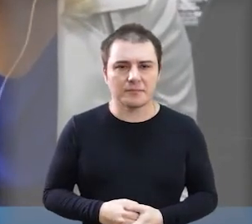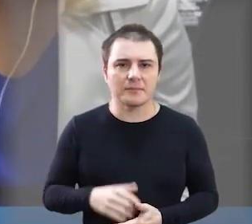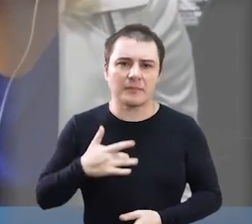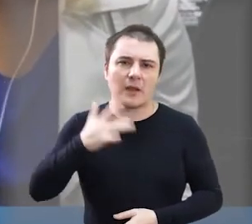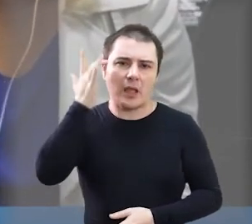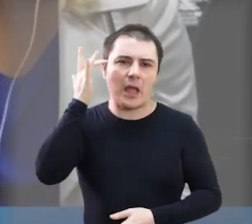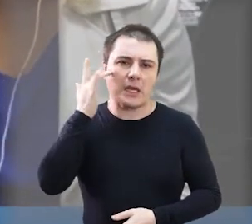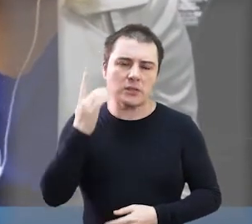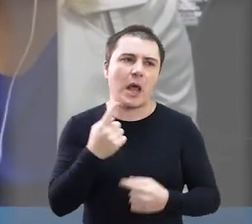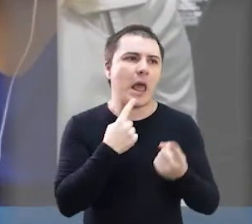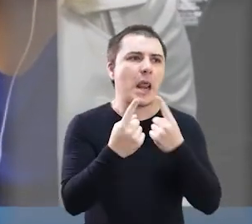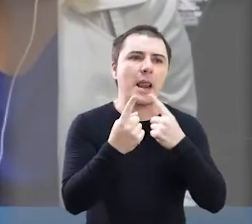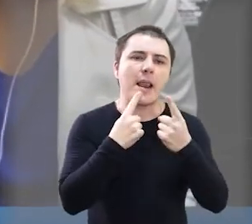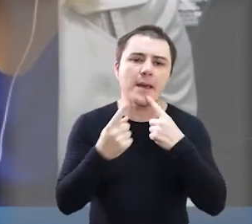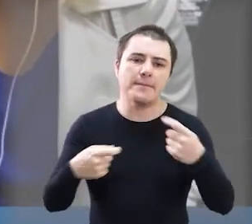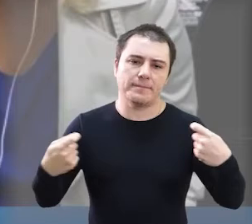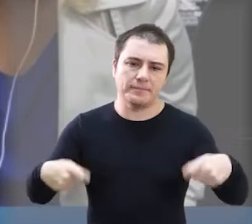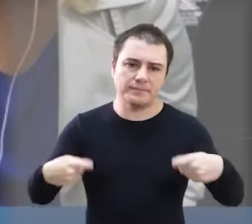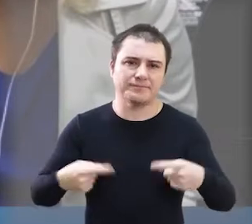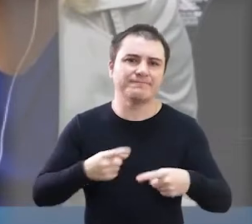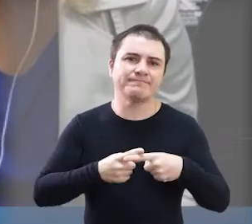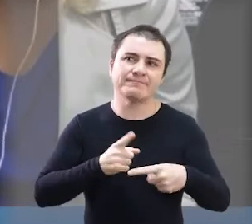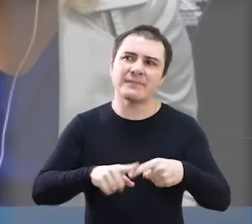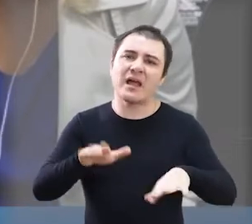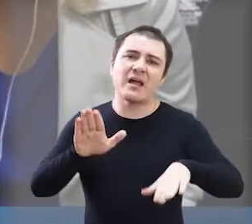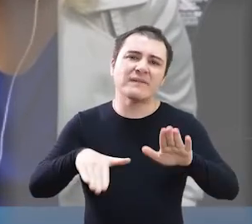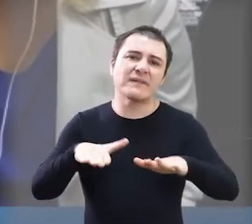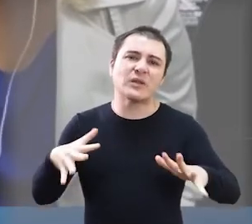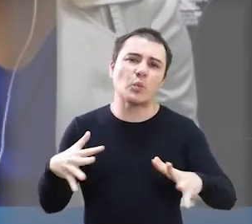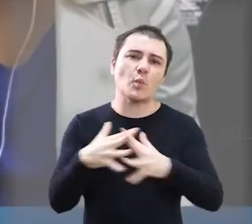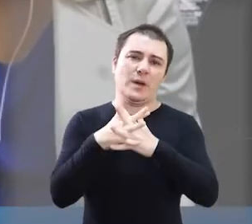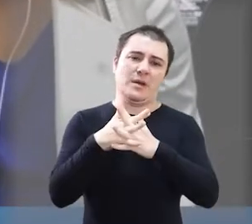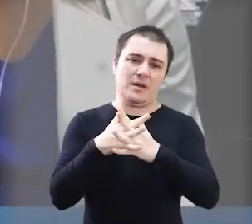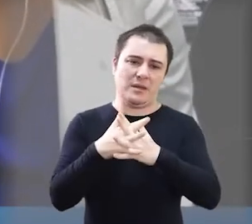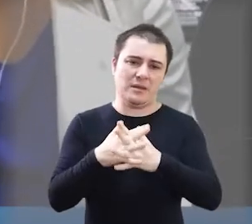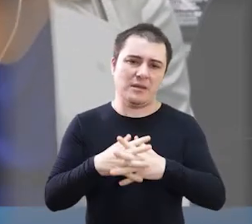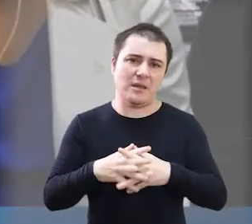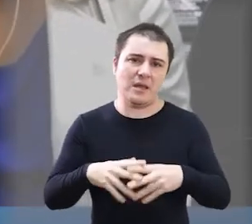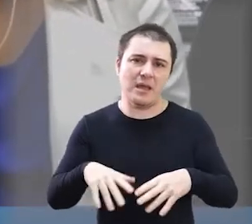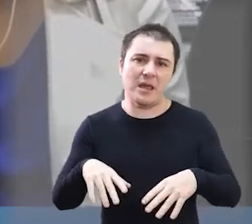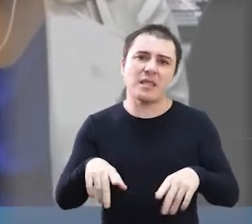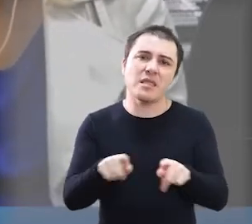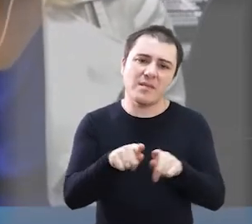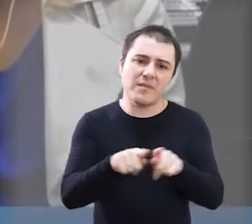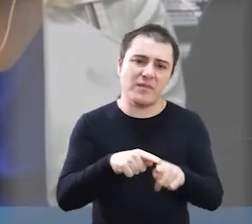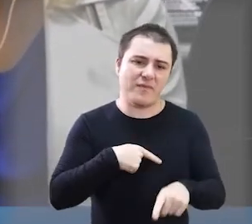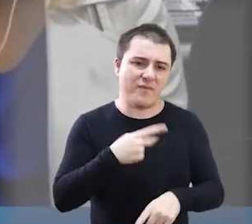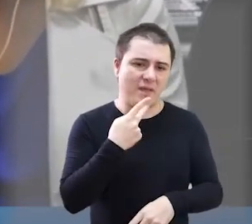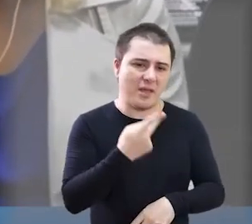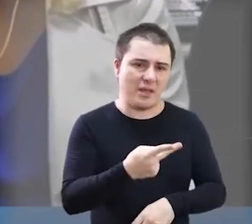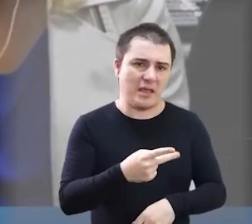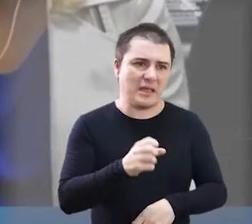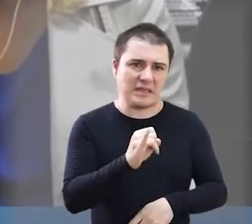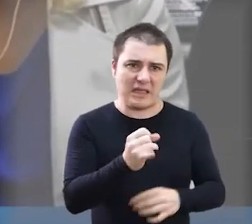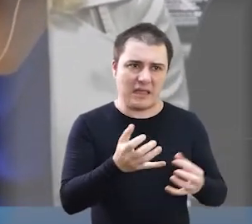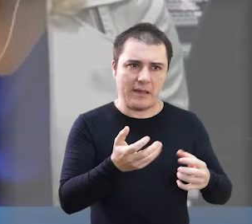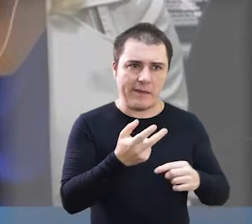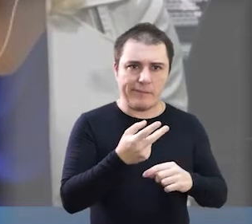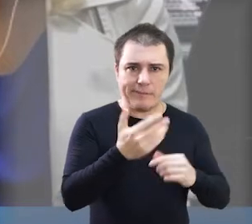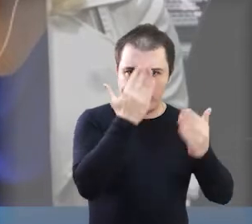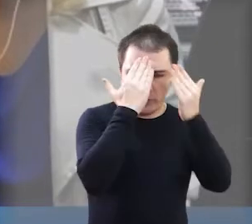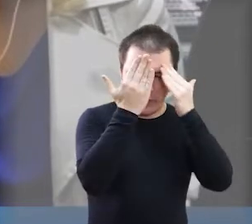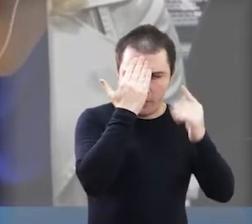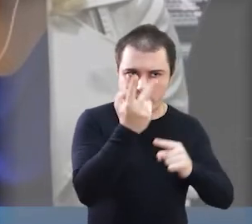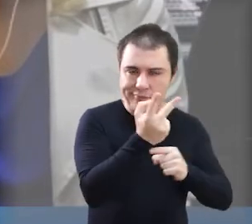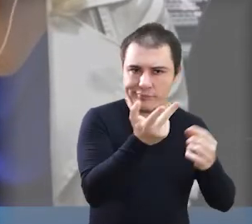diálogo é necessário, né? É muito complicado, mesmo nesse caso que eu falei que a pessoa opta por não procurar ajuda de um psicólogo, é